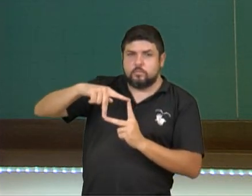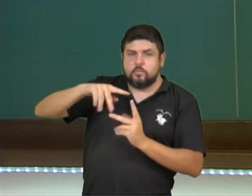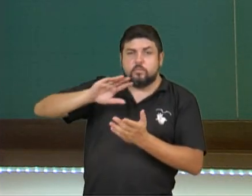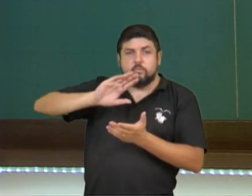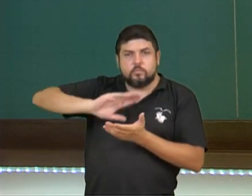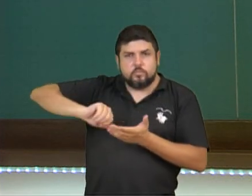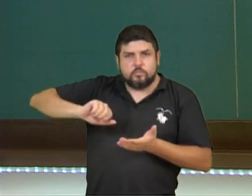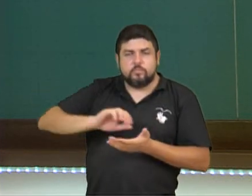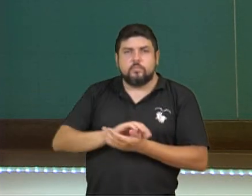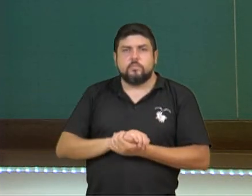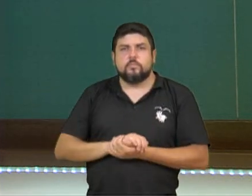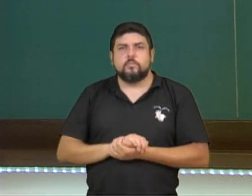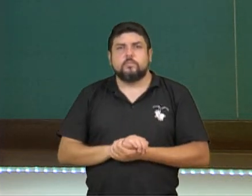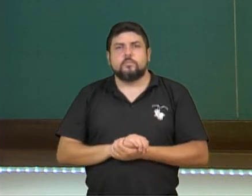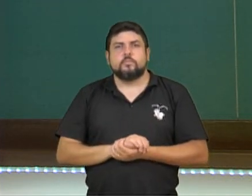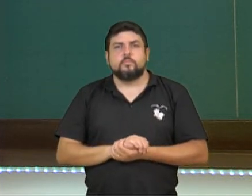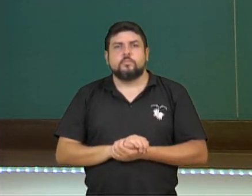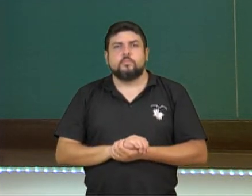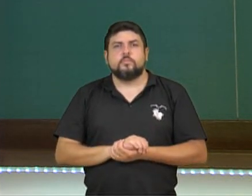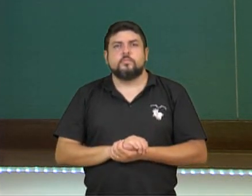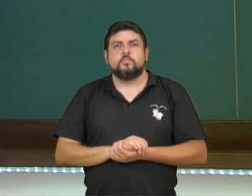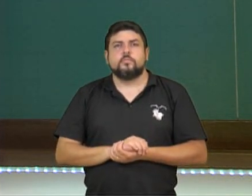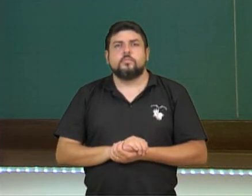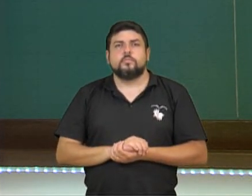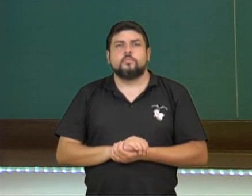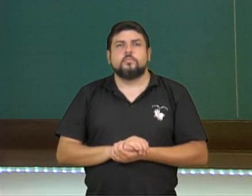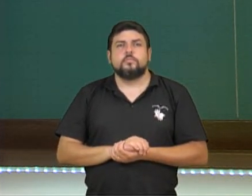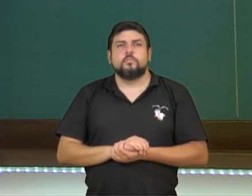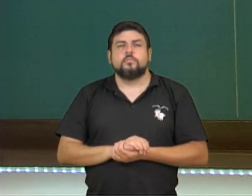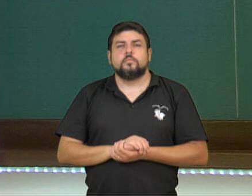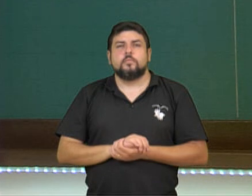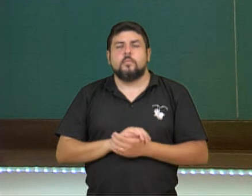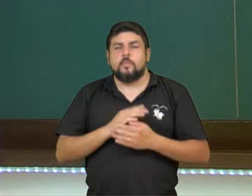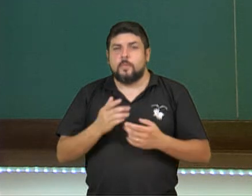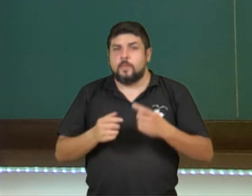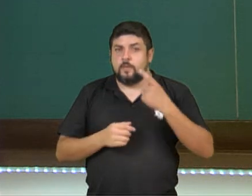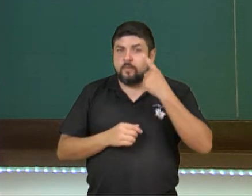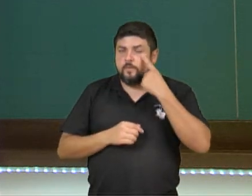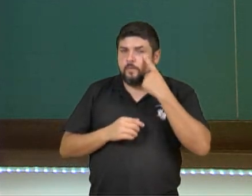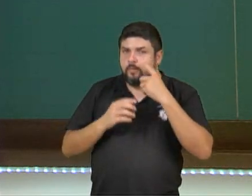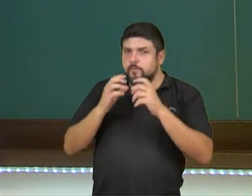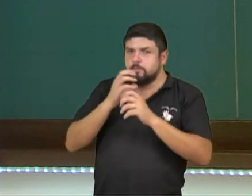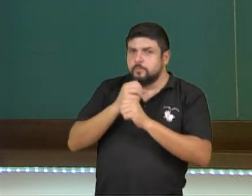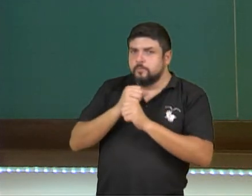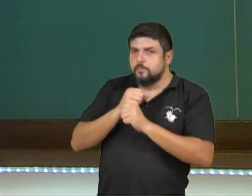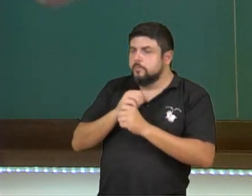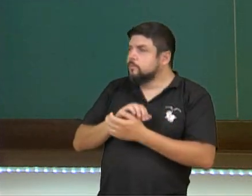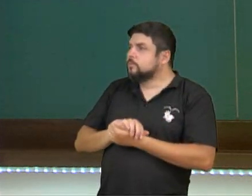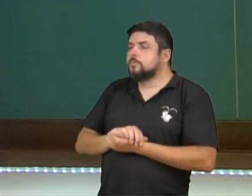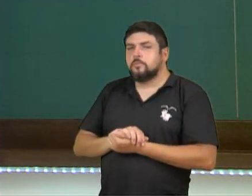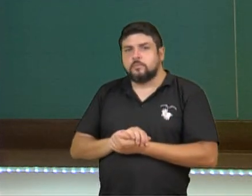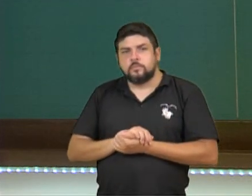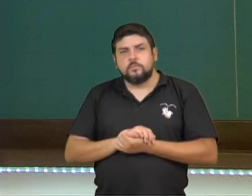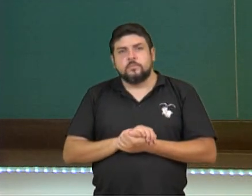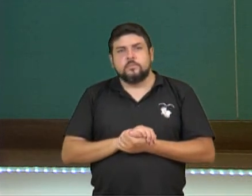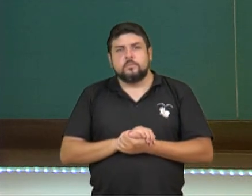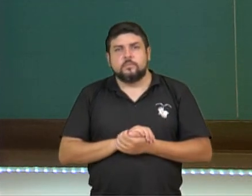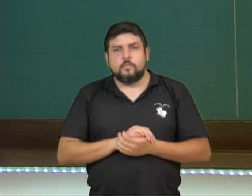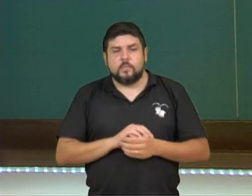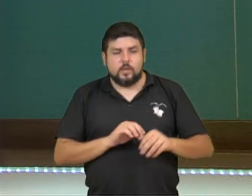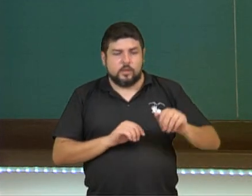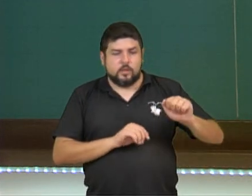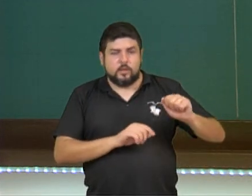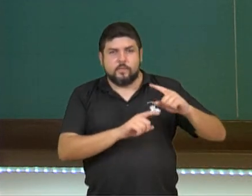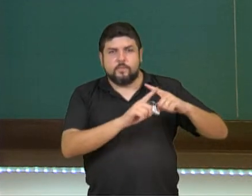aqui, ok? Preciso retirar tudo. Então, vamos lá, a área total é A vezes A ao quadrado.